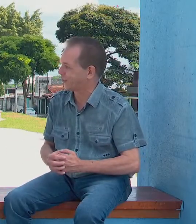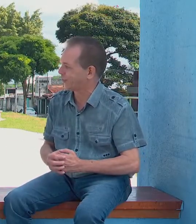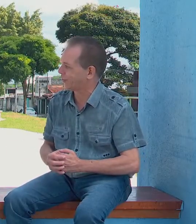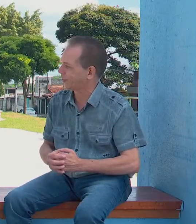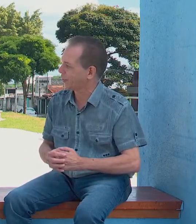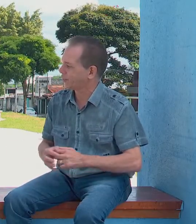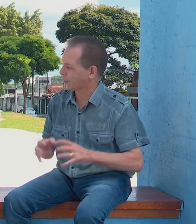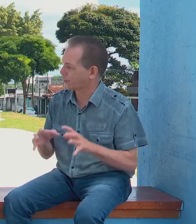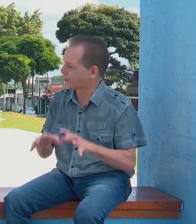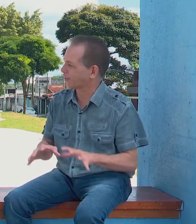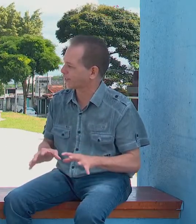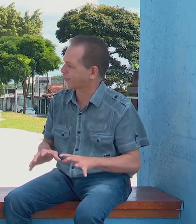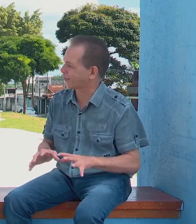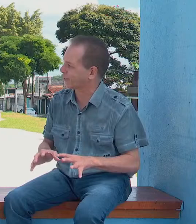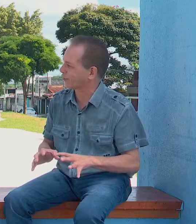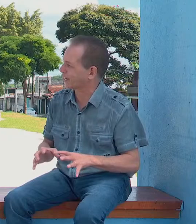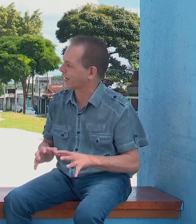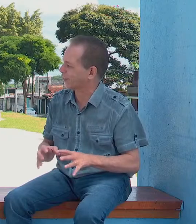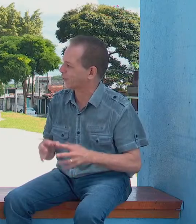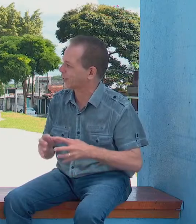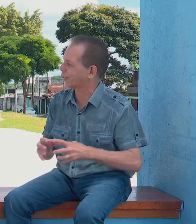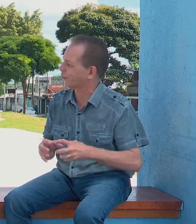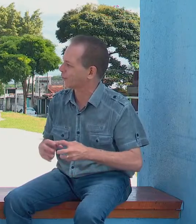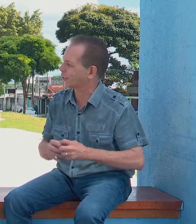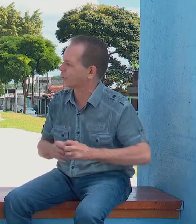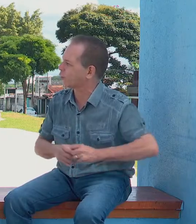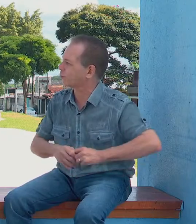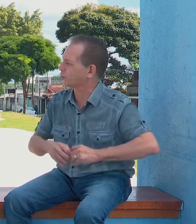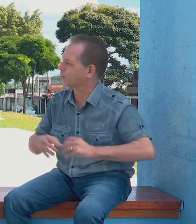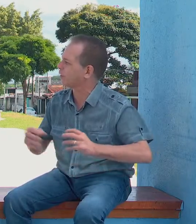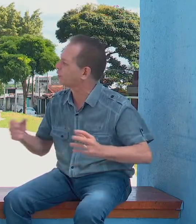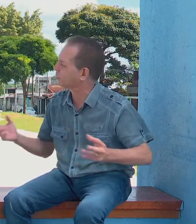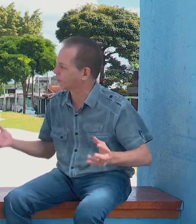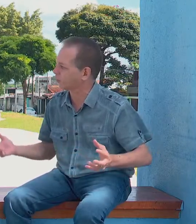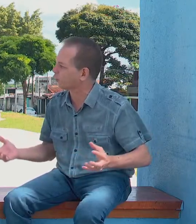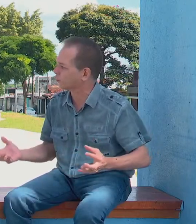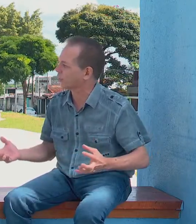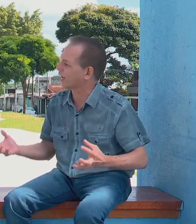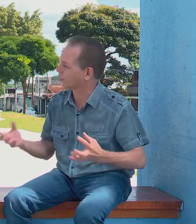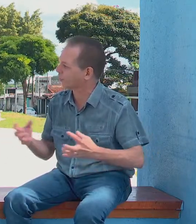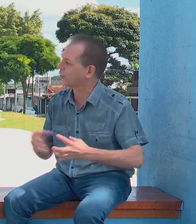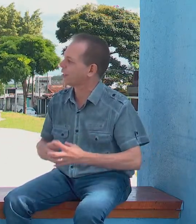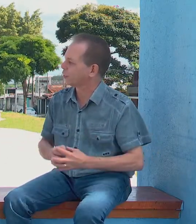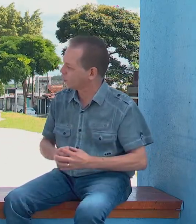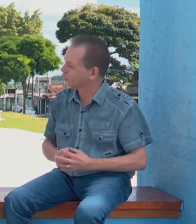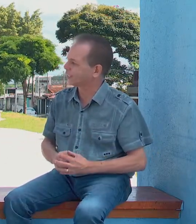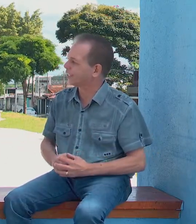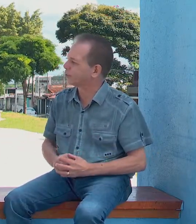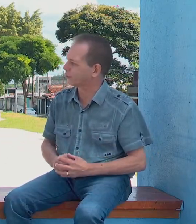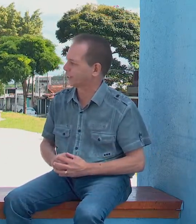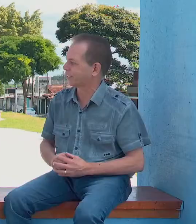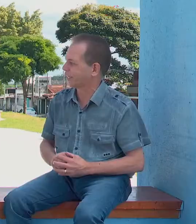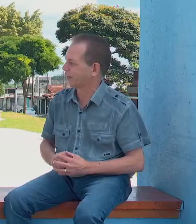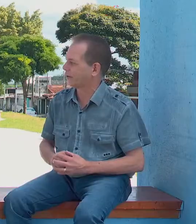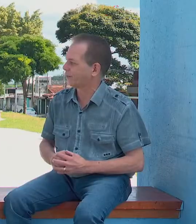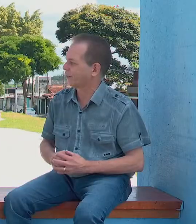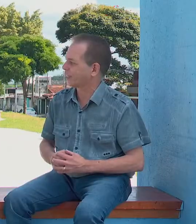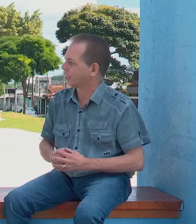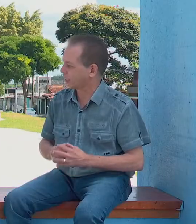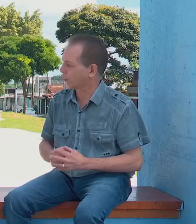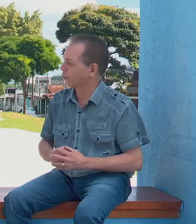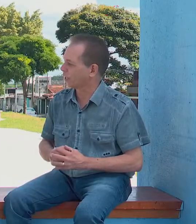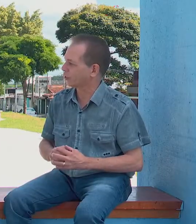nesse sentido. Que a população estava apagada, agora não, agora tem grupo de mães para todo lado lutando por esse